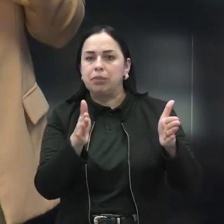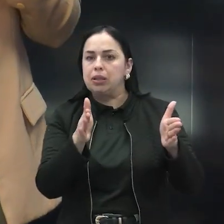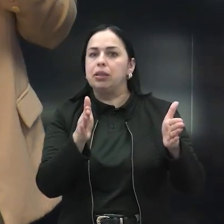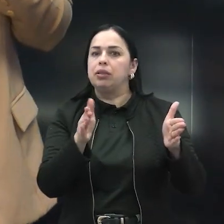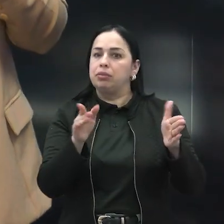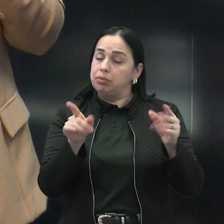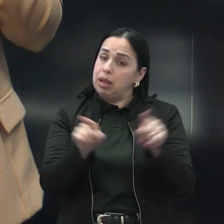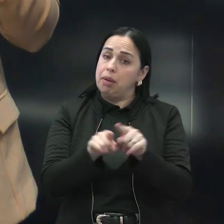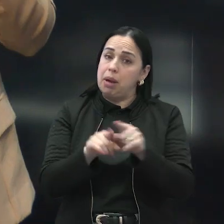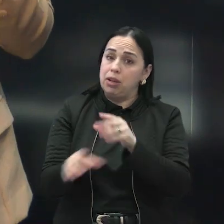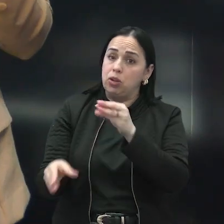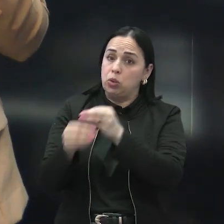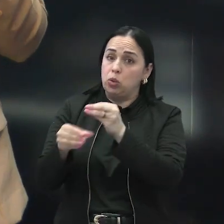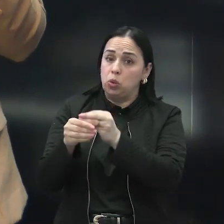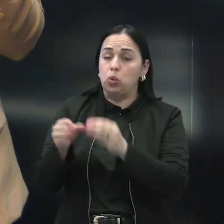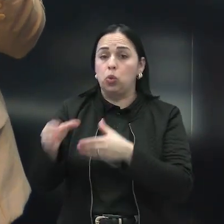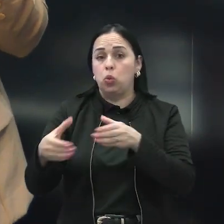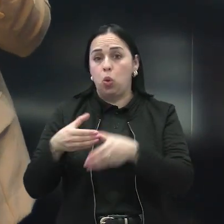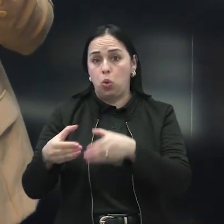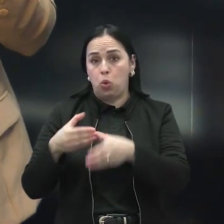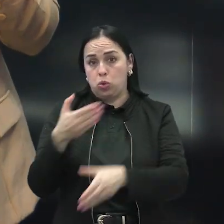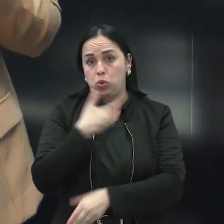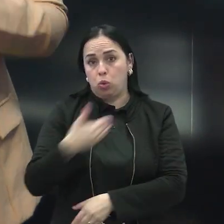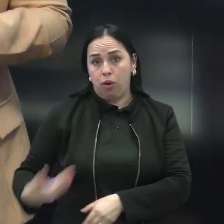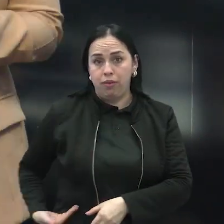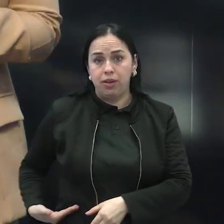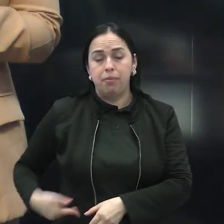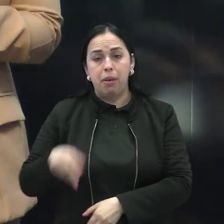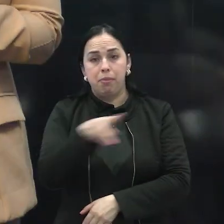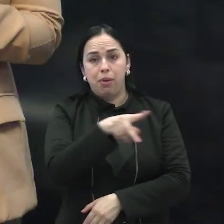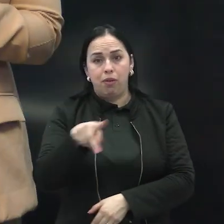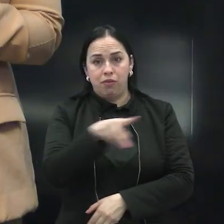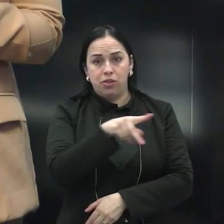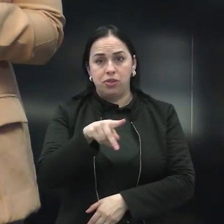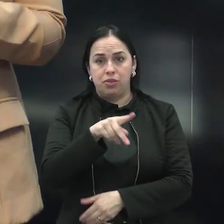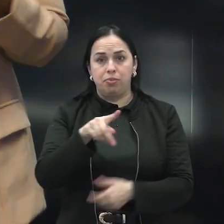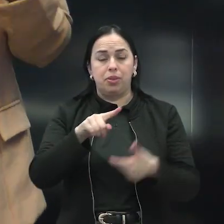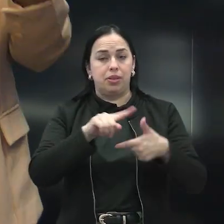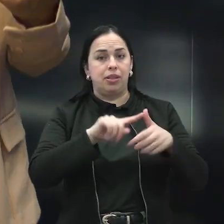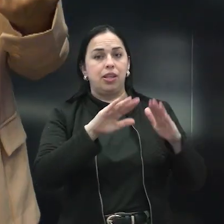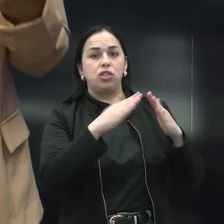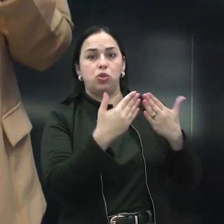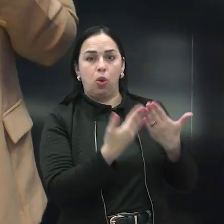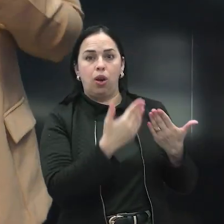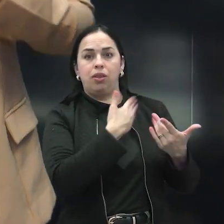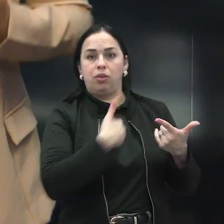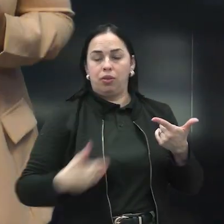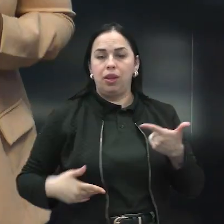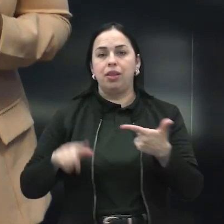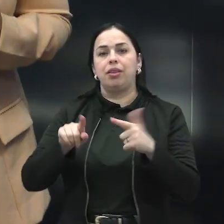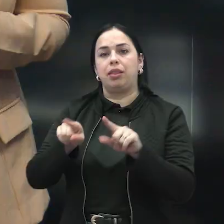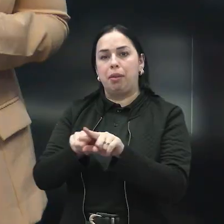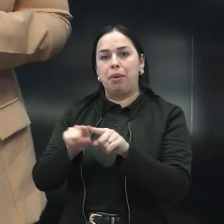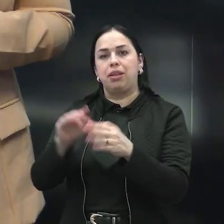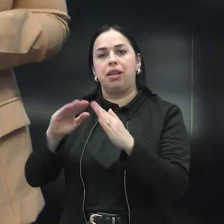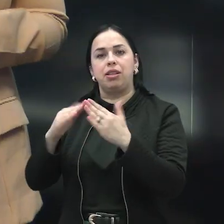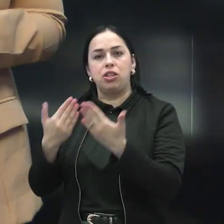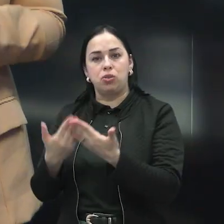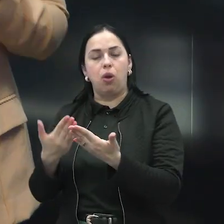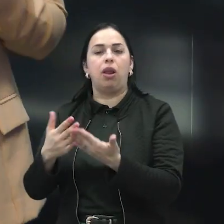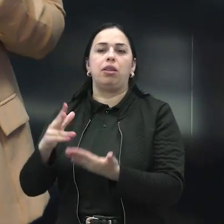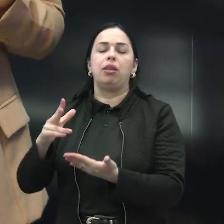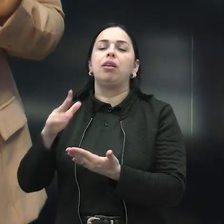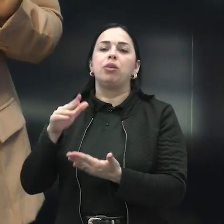ainda complementar em concursos públicos para professores das redes municipais e estaduais de